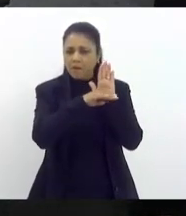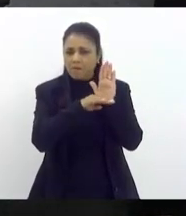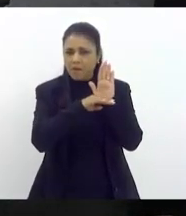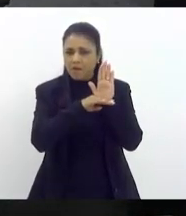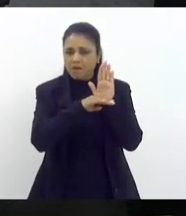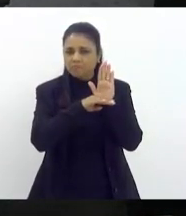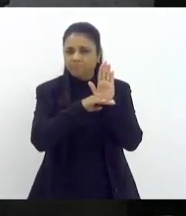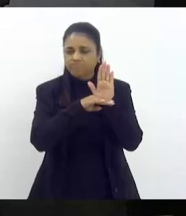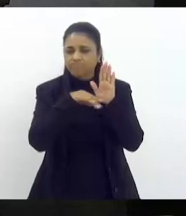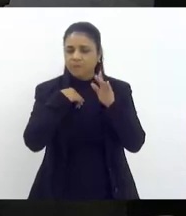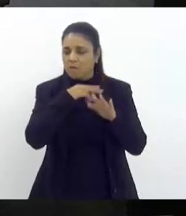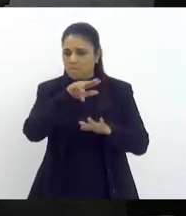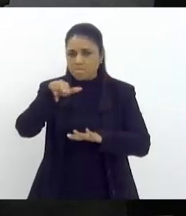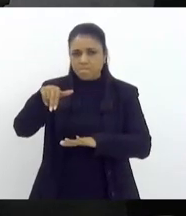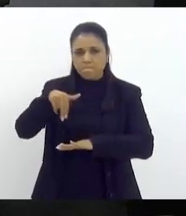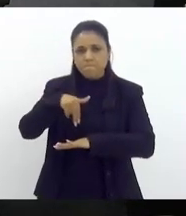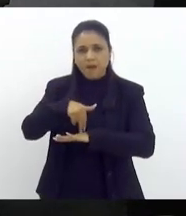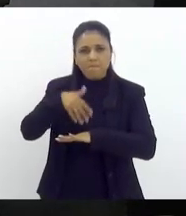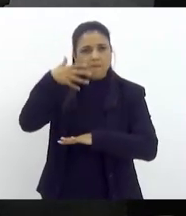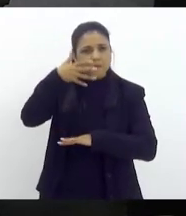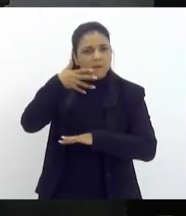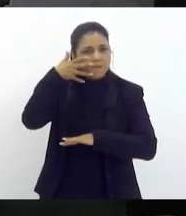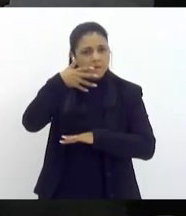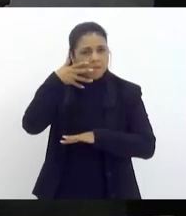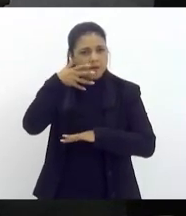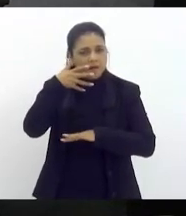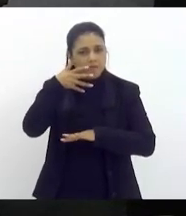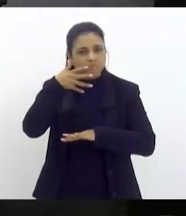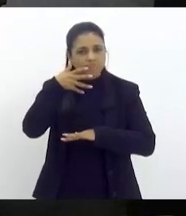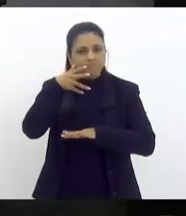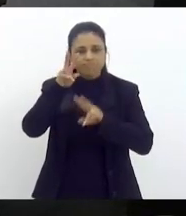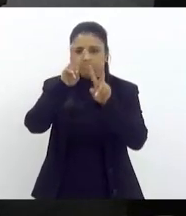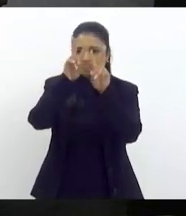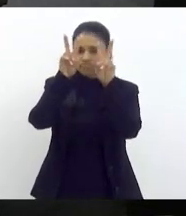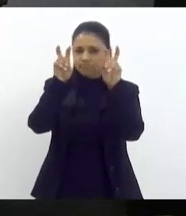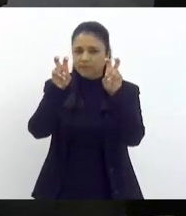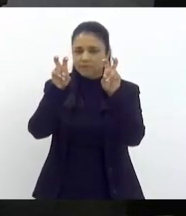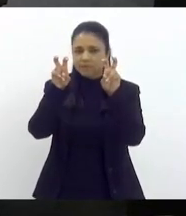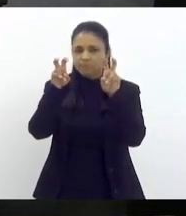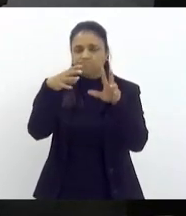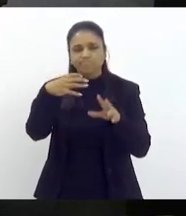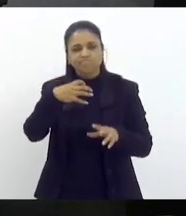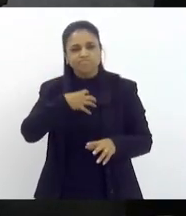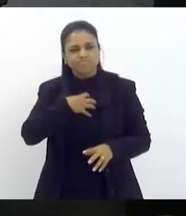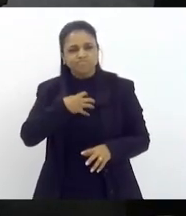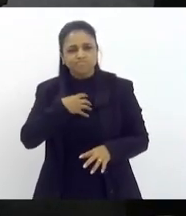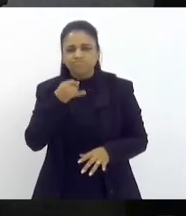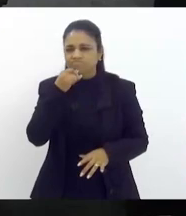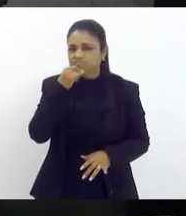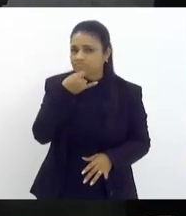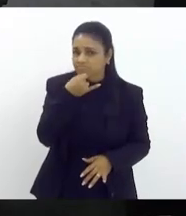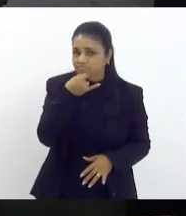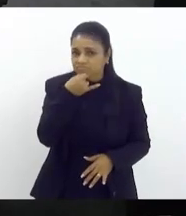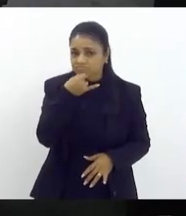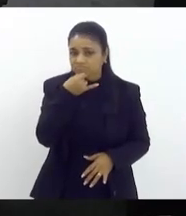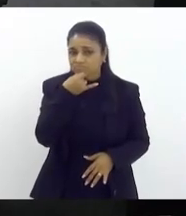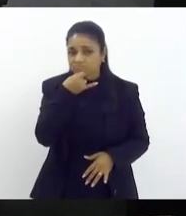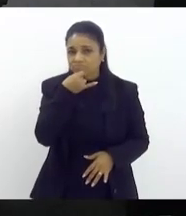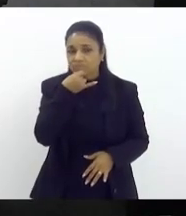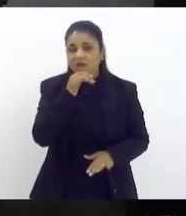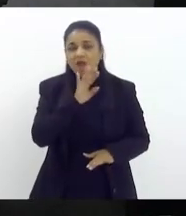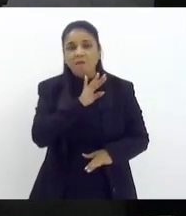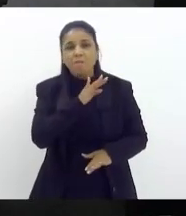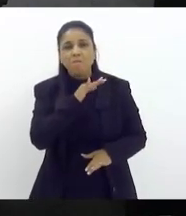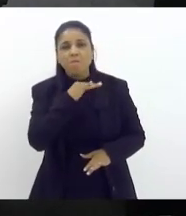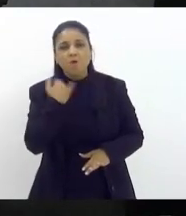a vir aqui falar a respeito de um fato que me causou grande tristeza e com externamento que foi a morte